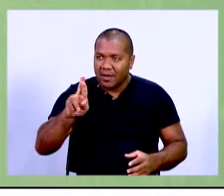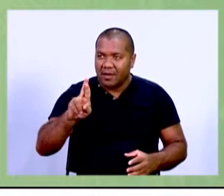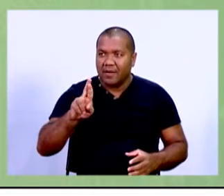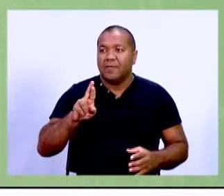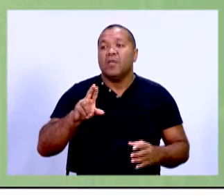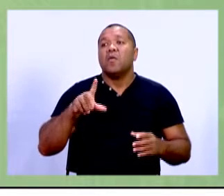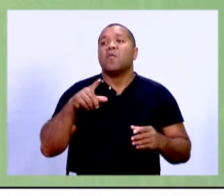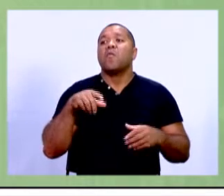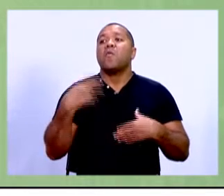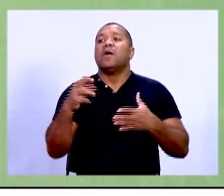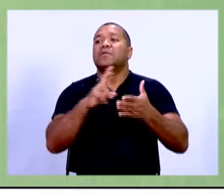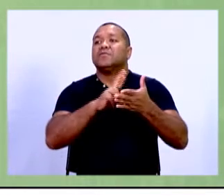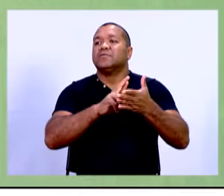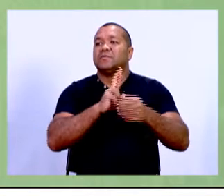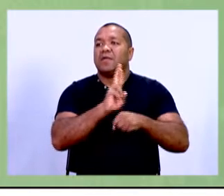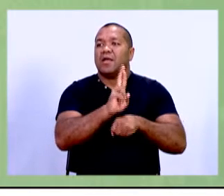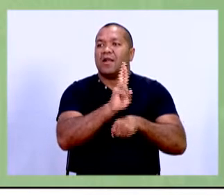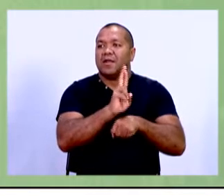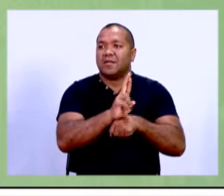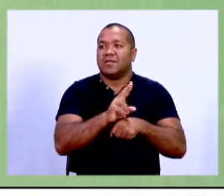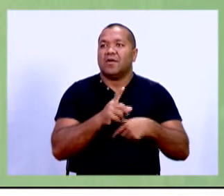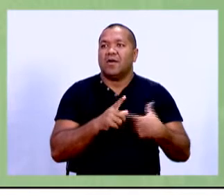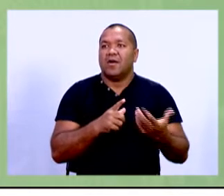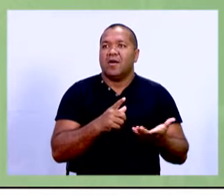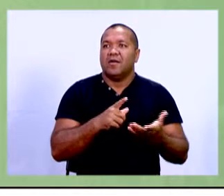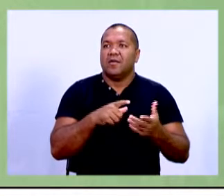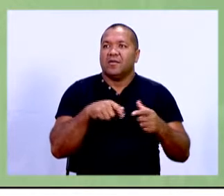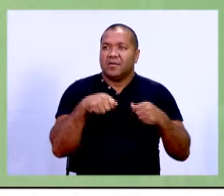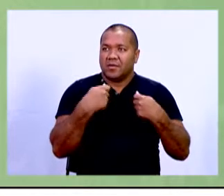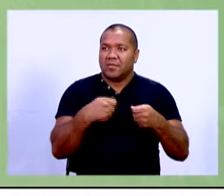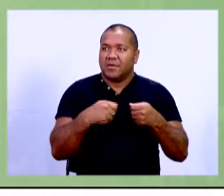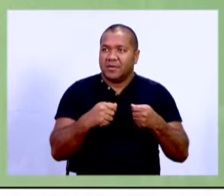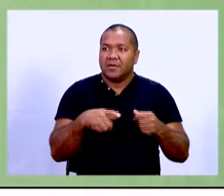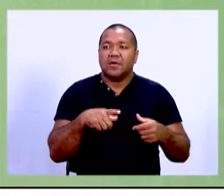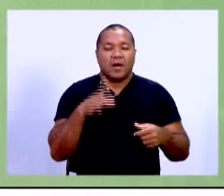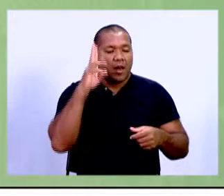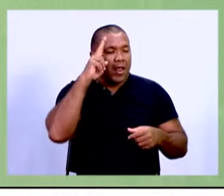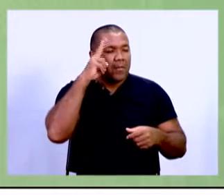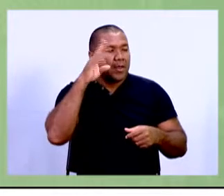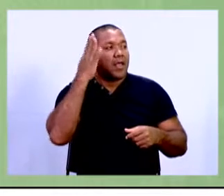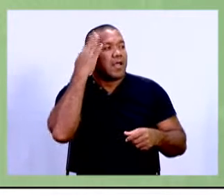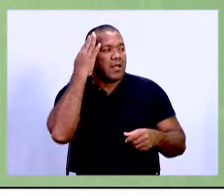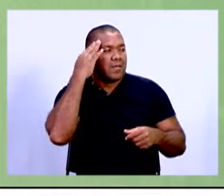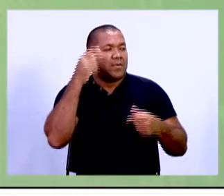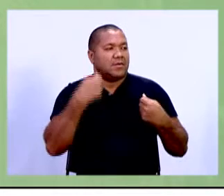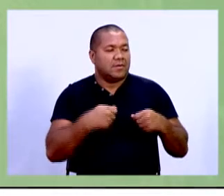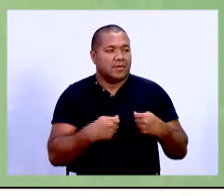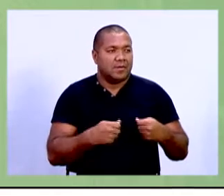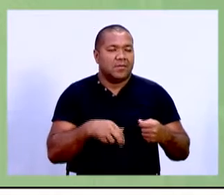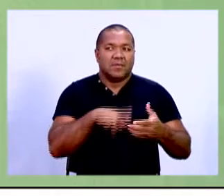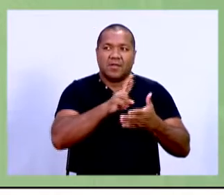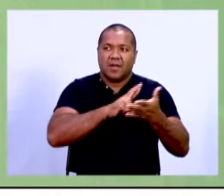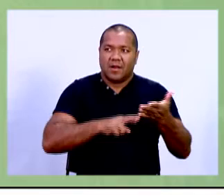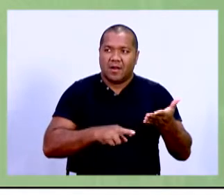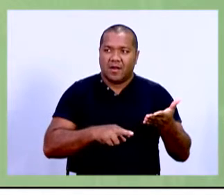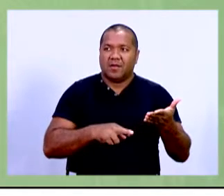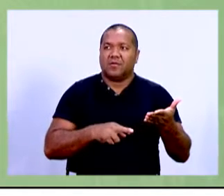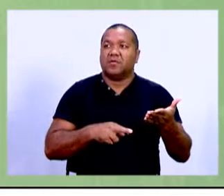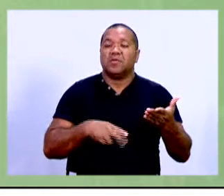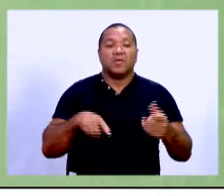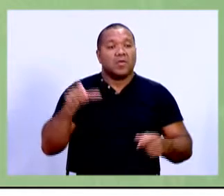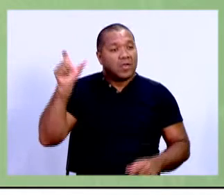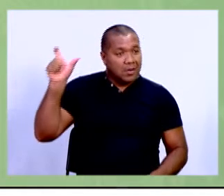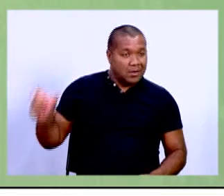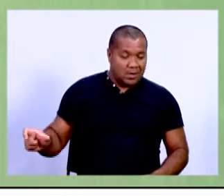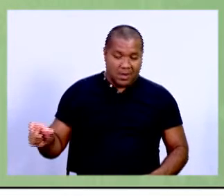relatórios necessários dessas operações? Lembra que o seu Jorge, ele quer saber, ele precisa de relatório de satisfação do